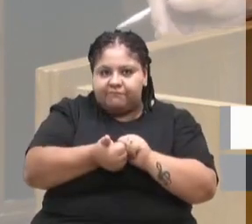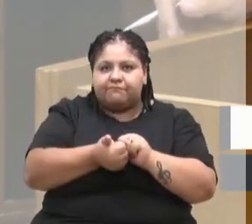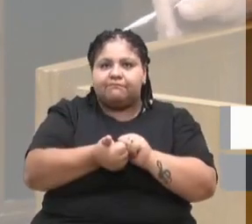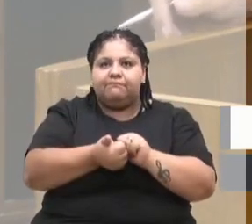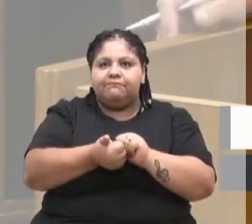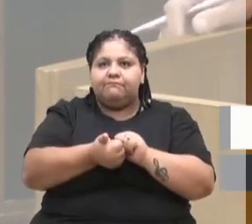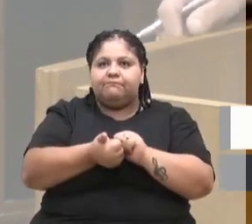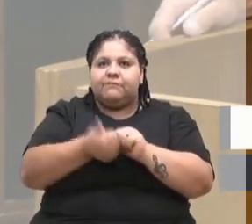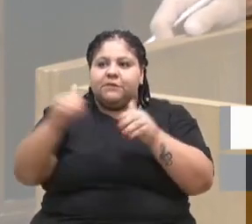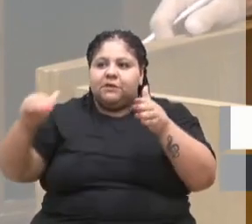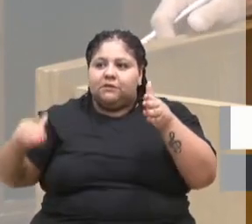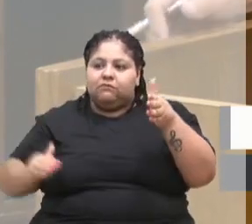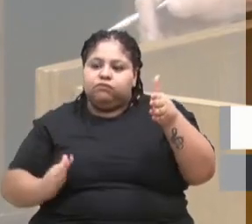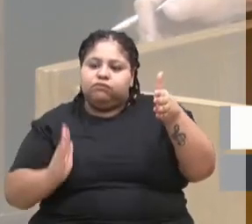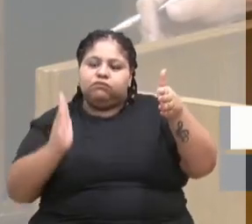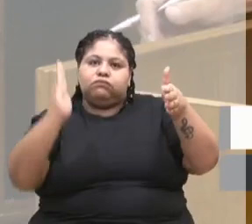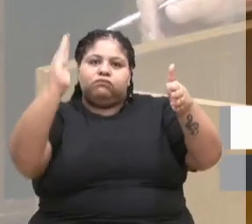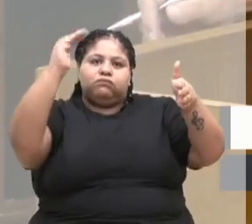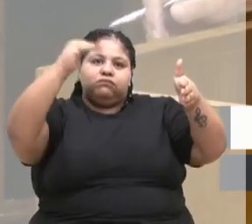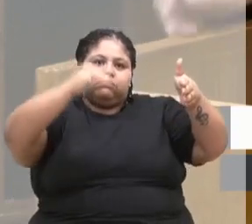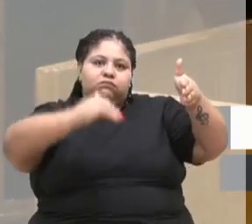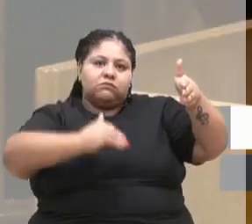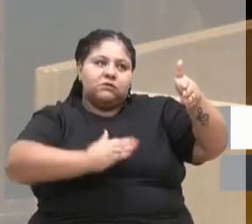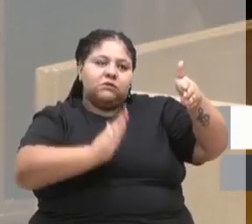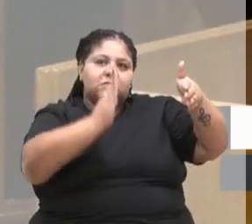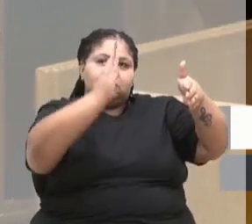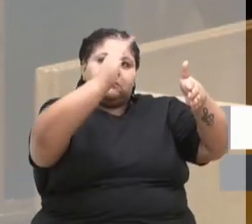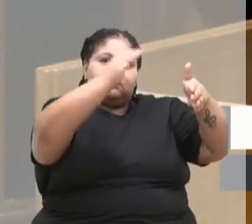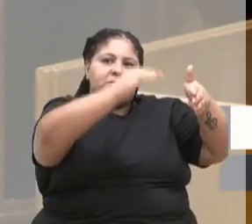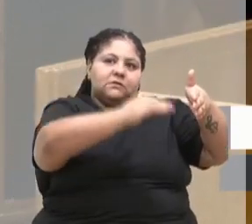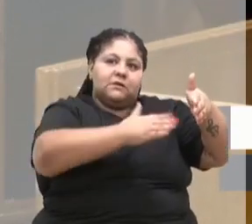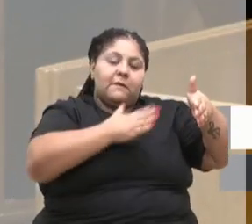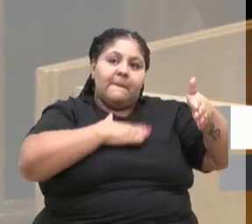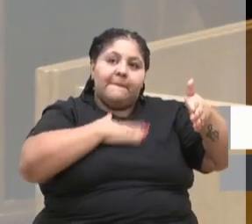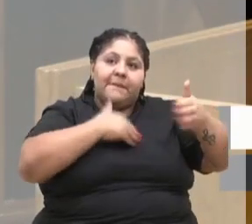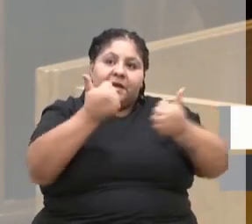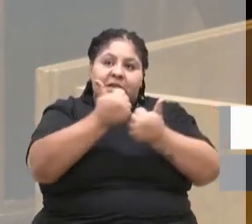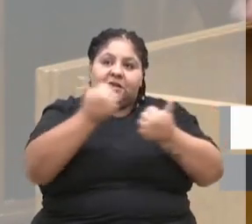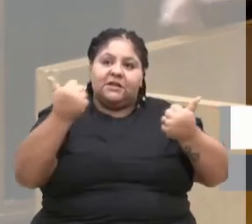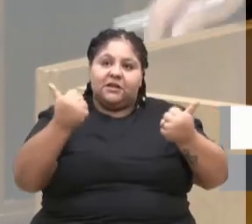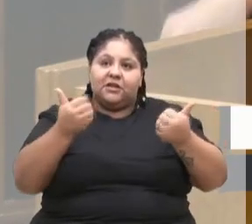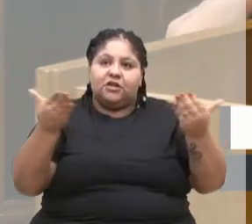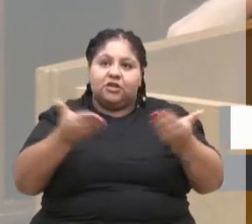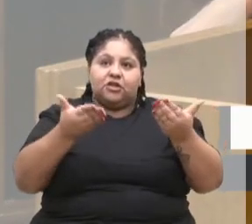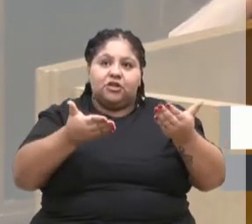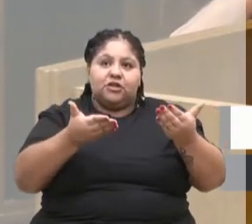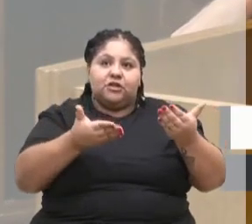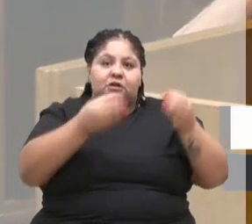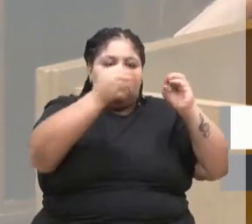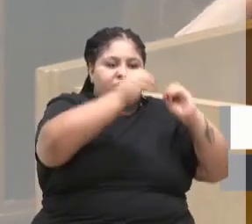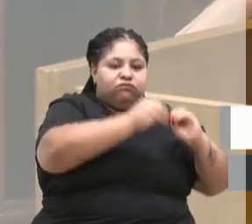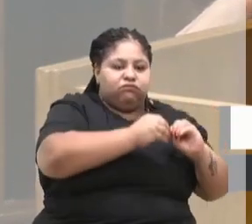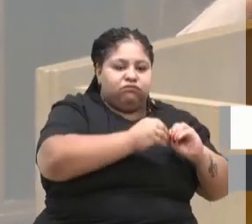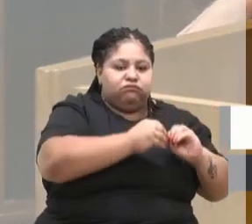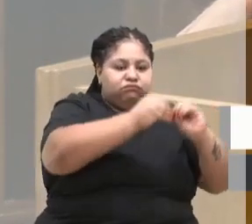e montanhas. Minha assessoria já passou pelos setores dessa casa para convidar os vereadores